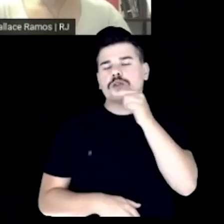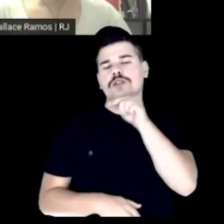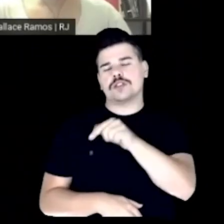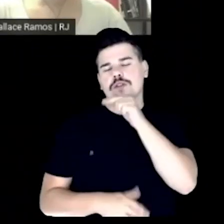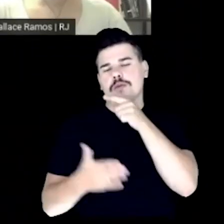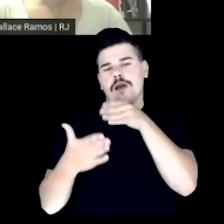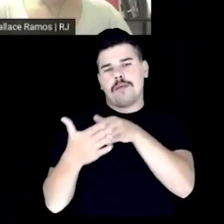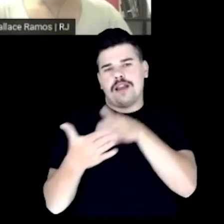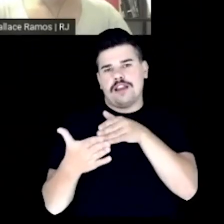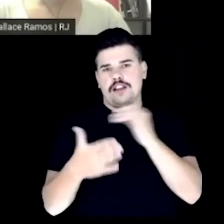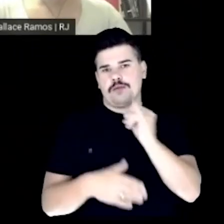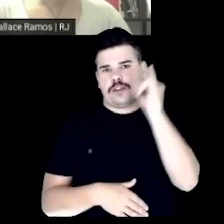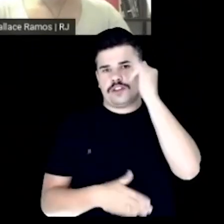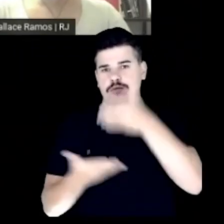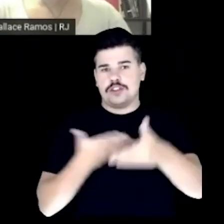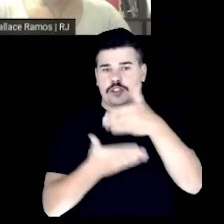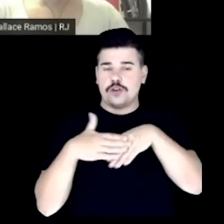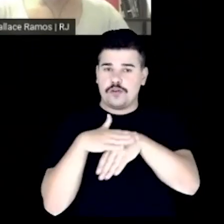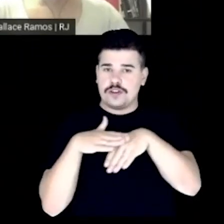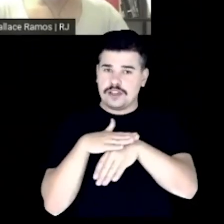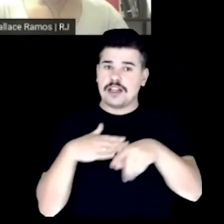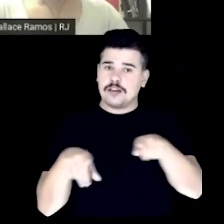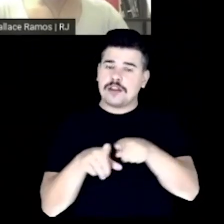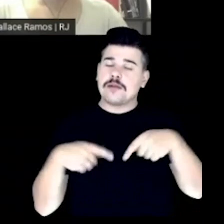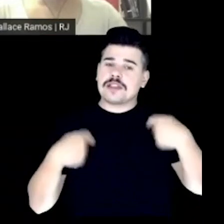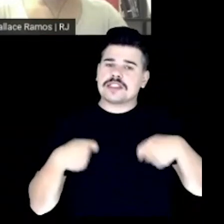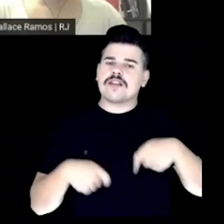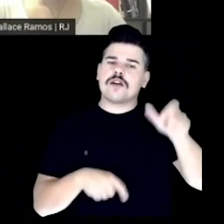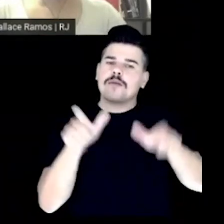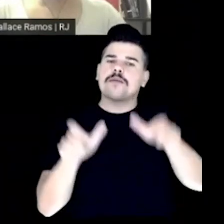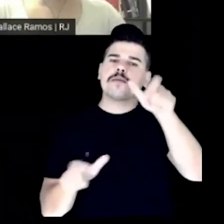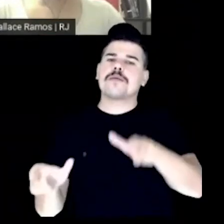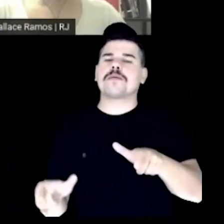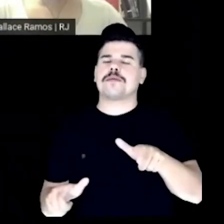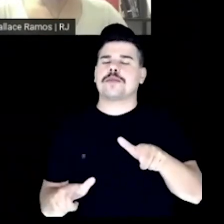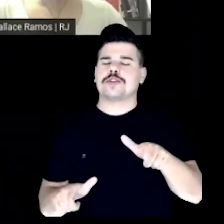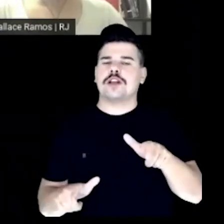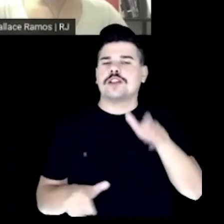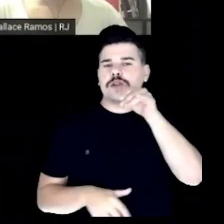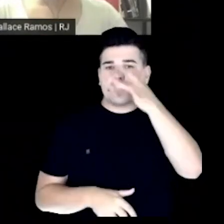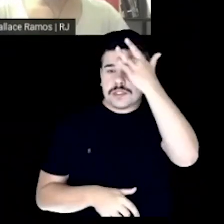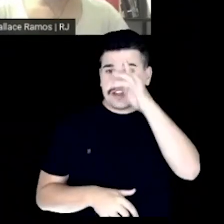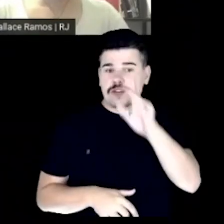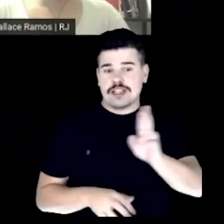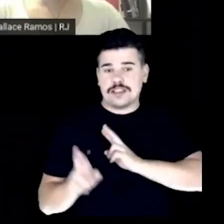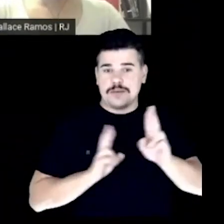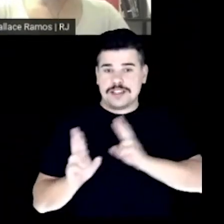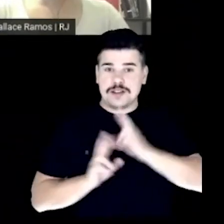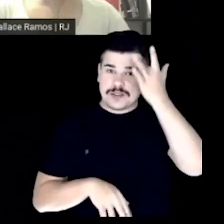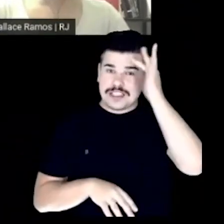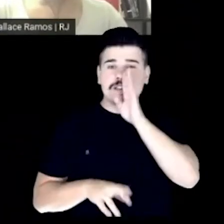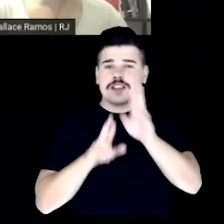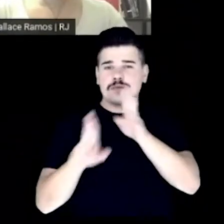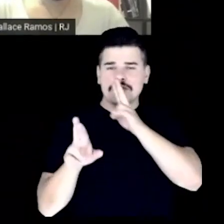Eu acho que isso é uma barreira importante também. Então, o livro precisava ter a personagem adolescente. Eu não sei se eu respondi a tua